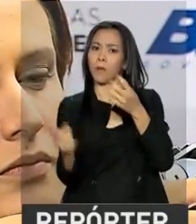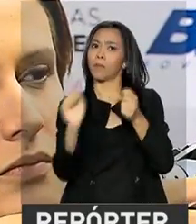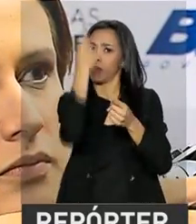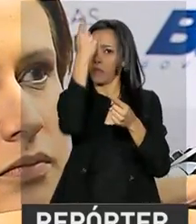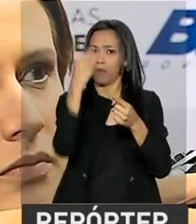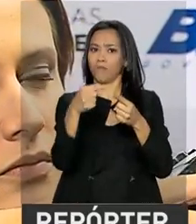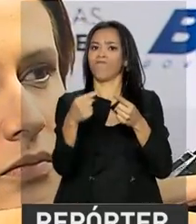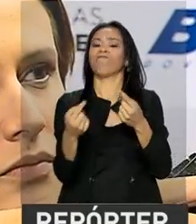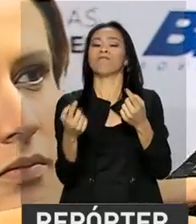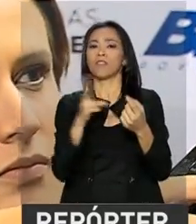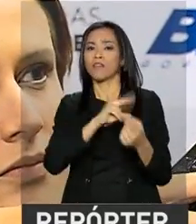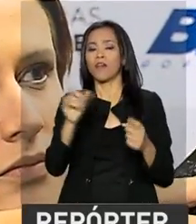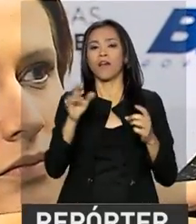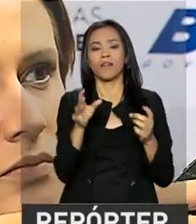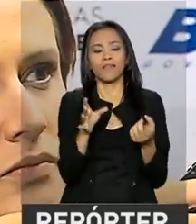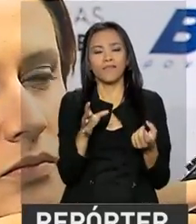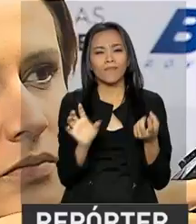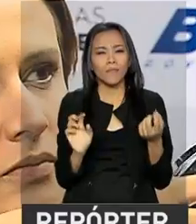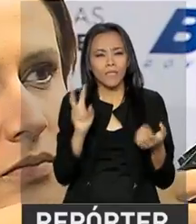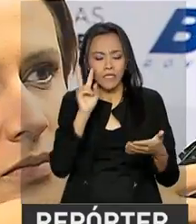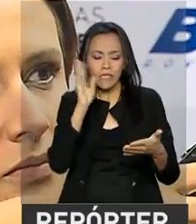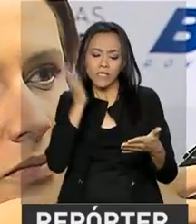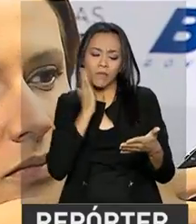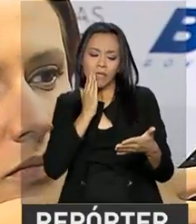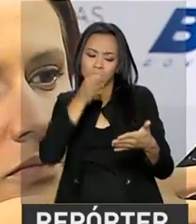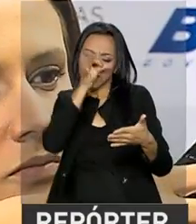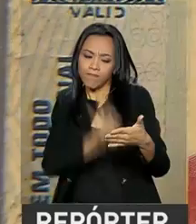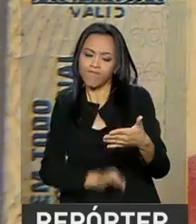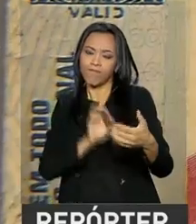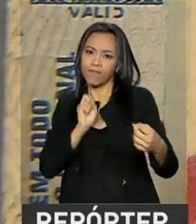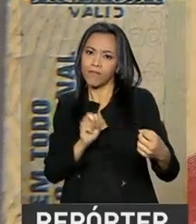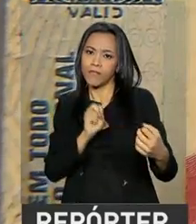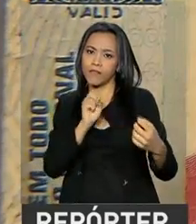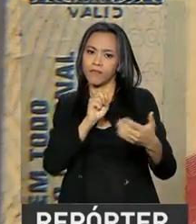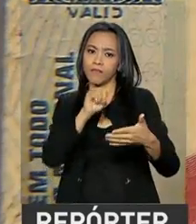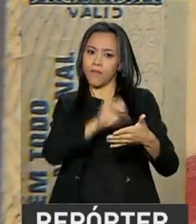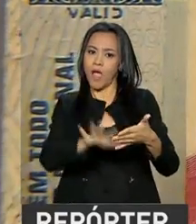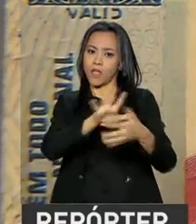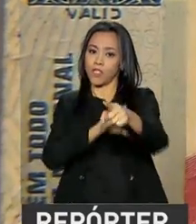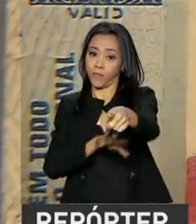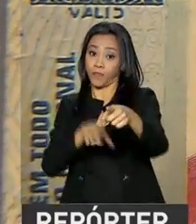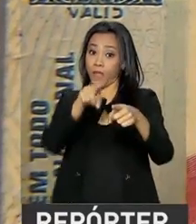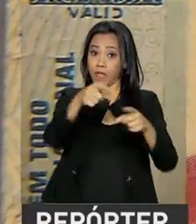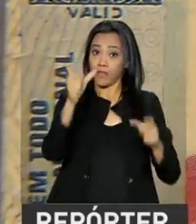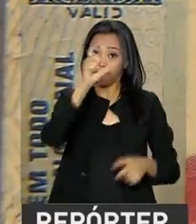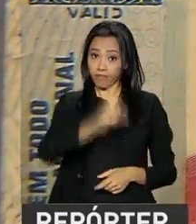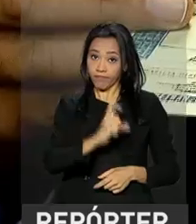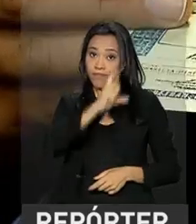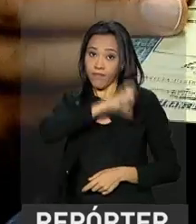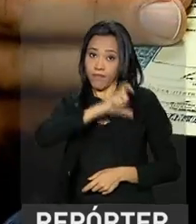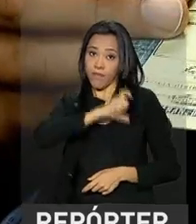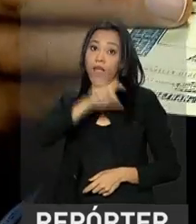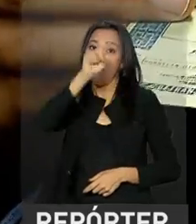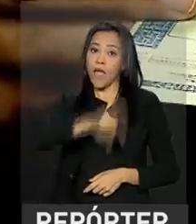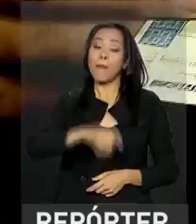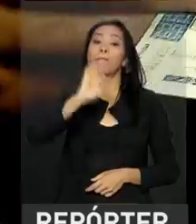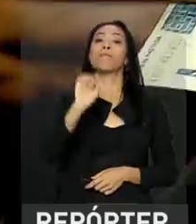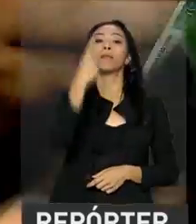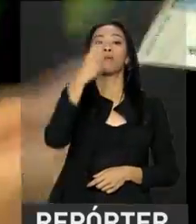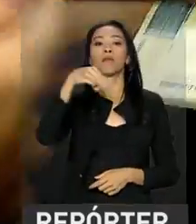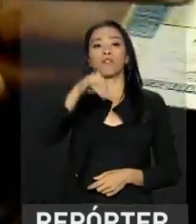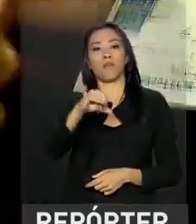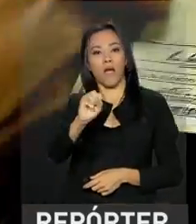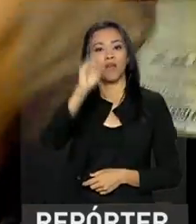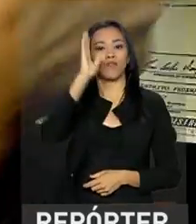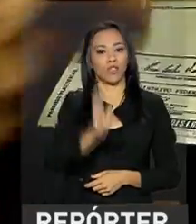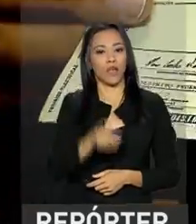sociedade que vai se permitir fazer uma conferência offline da imagem as carteiras de motorista emitidas a partir do dia 1eo de Maio já